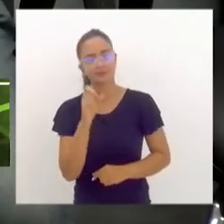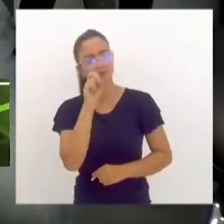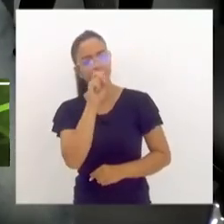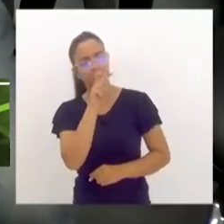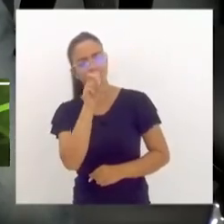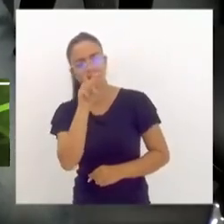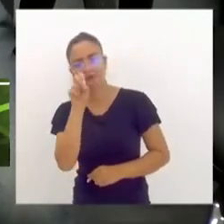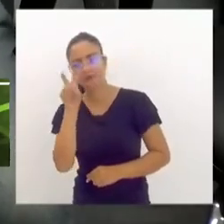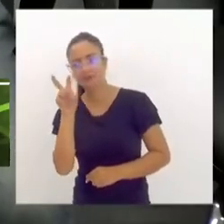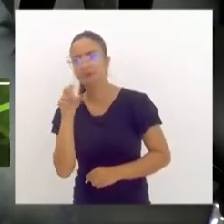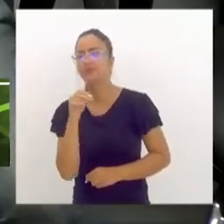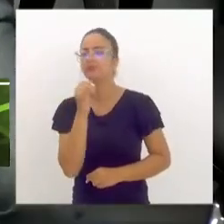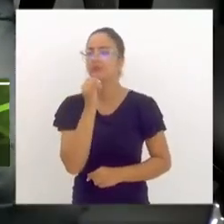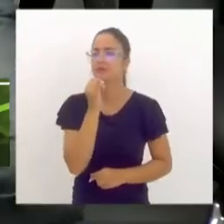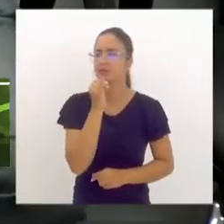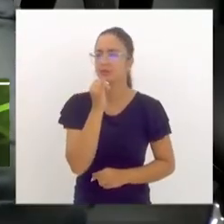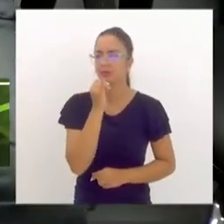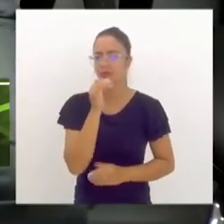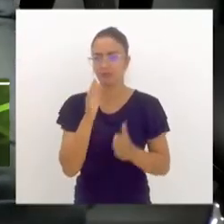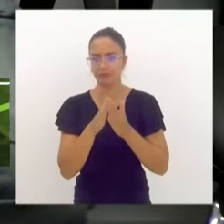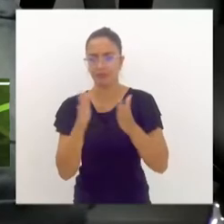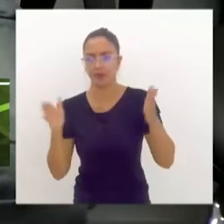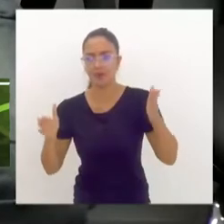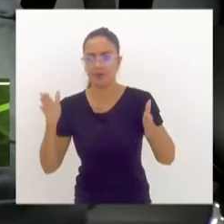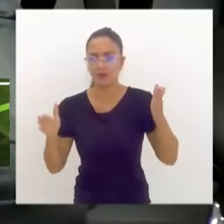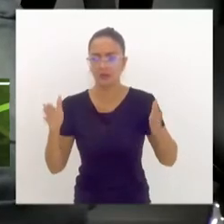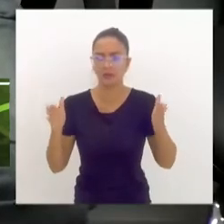principalmente nesse último período